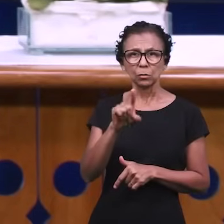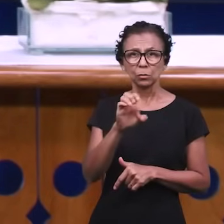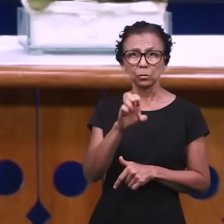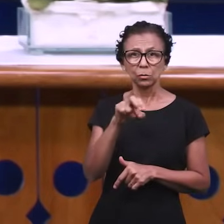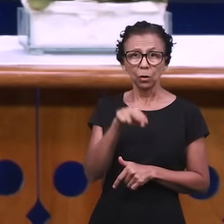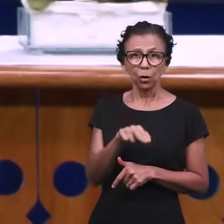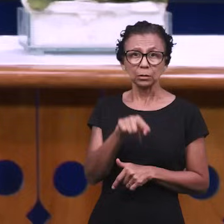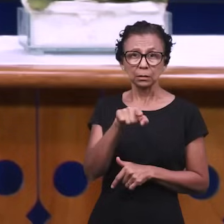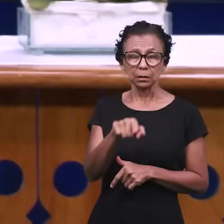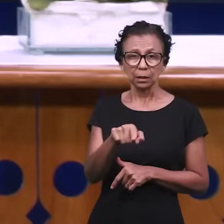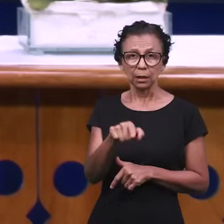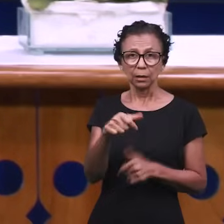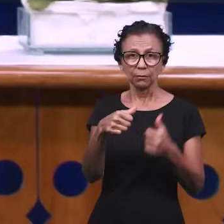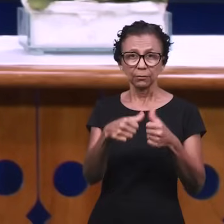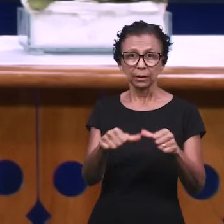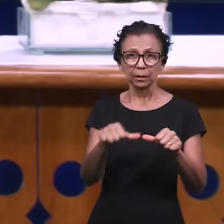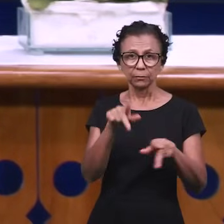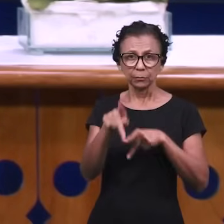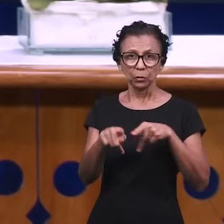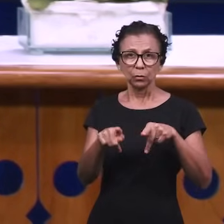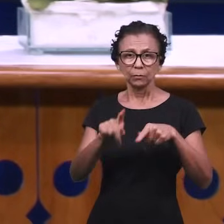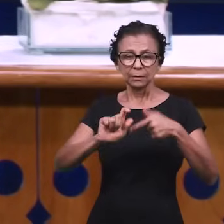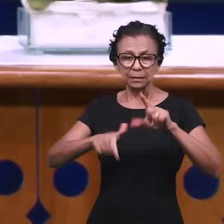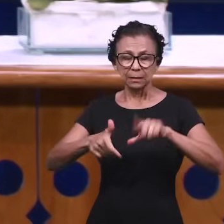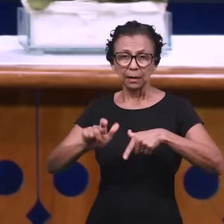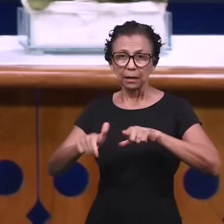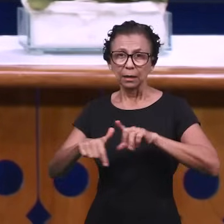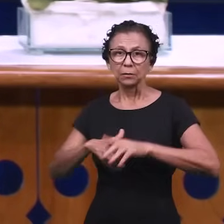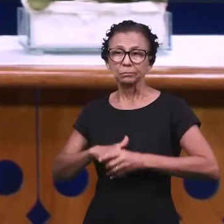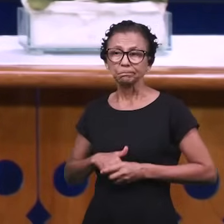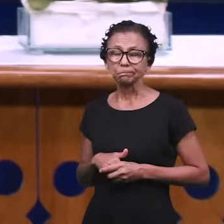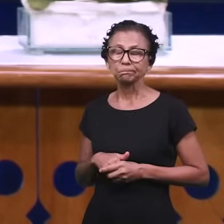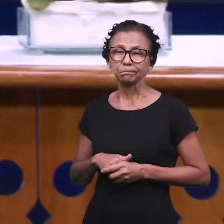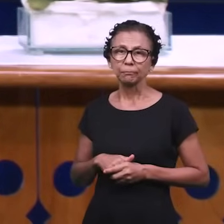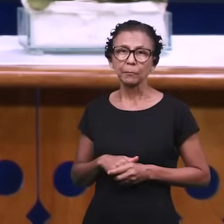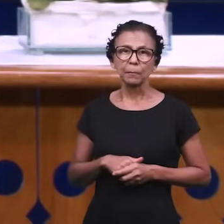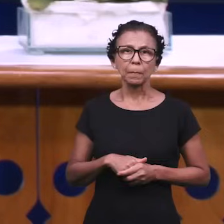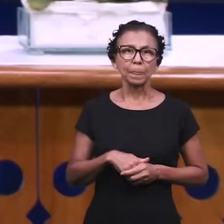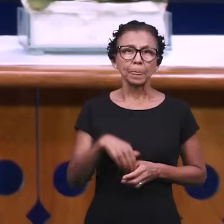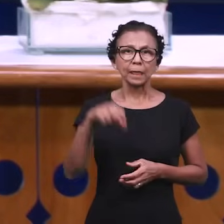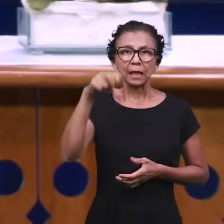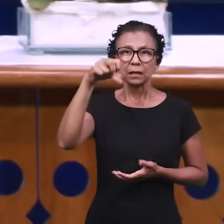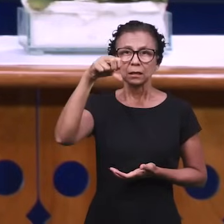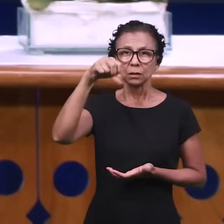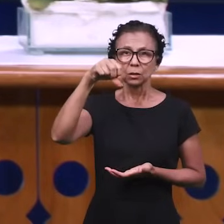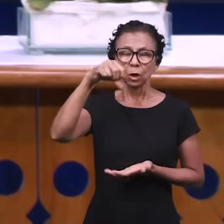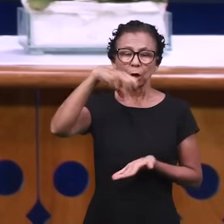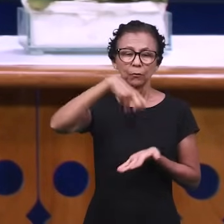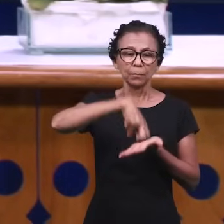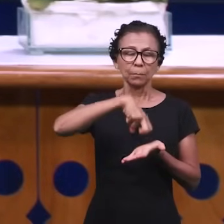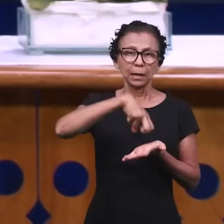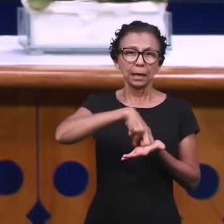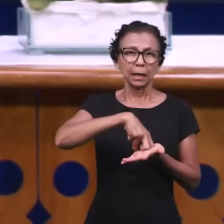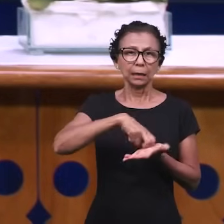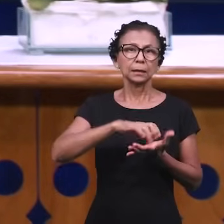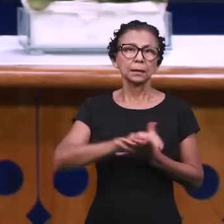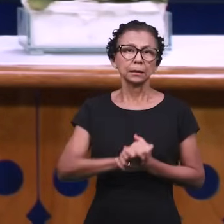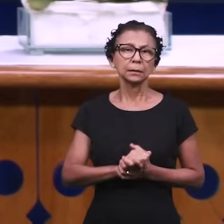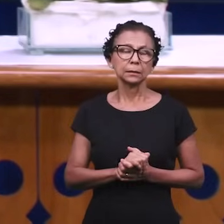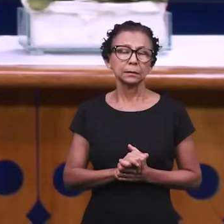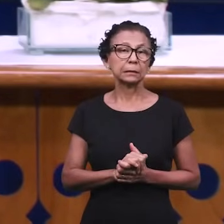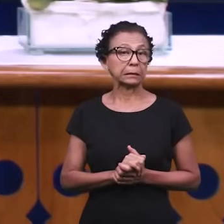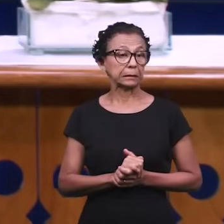de Israel. Mas essas 9 pragas eram todas ações físicas